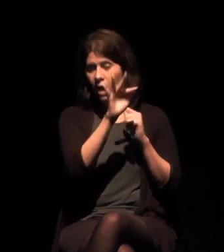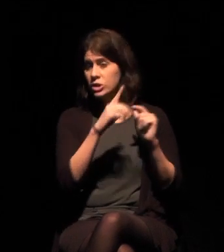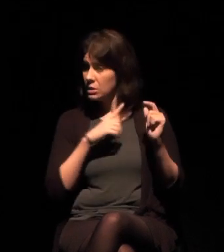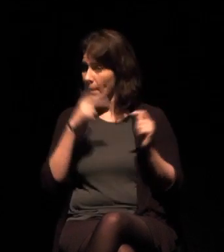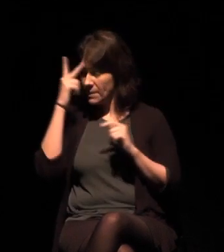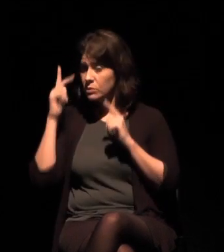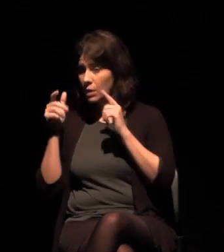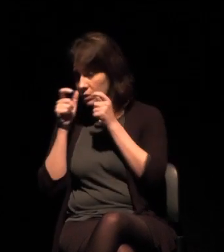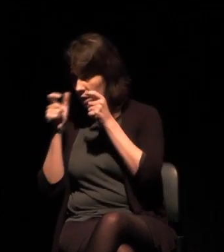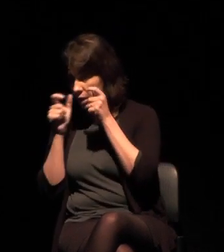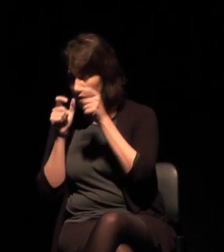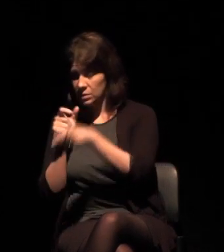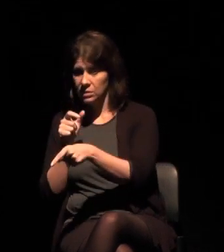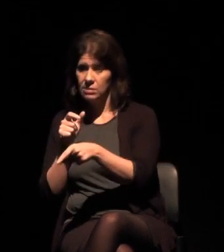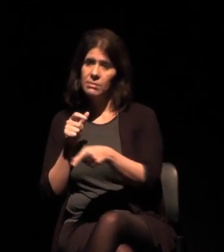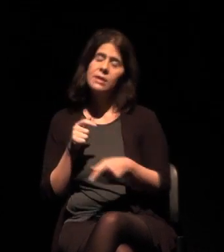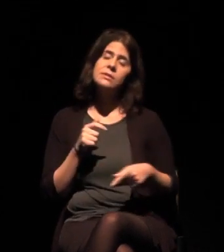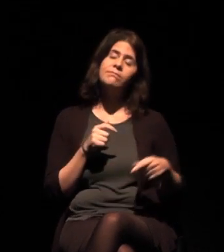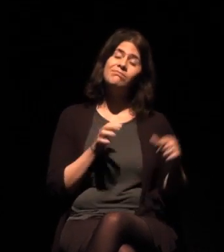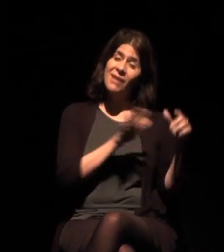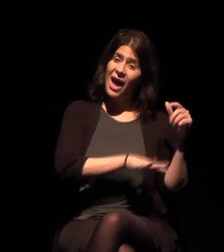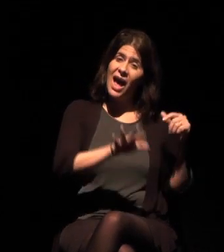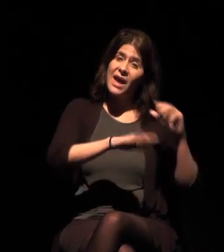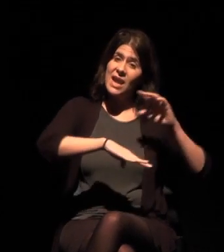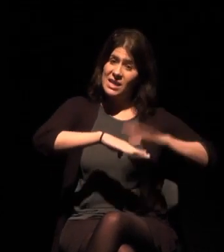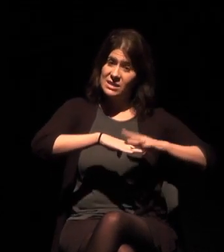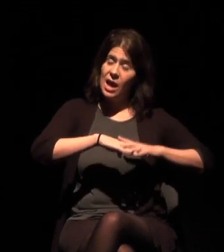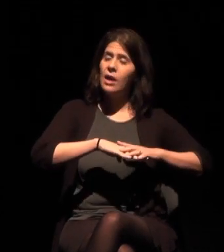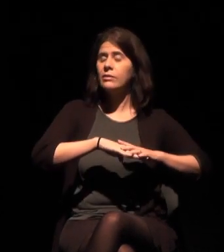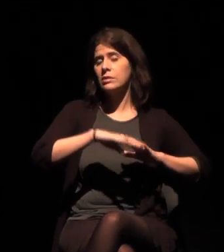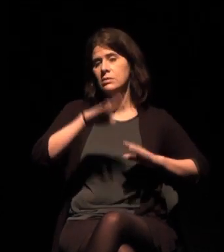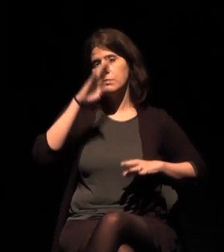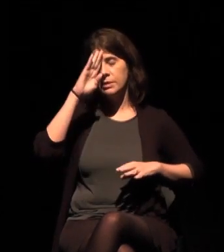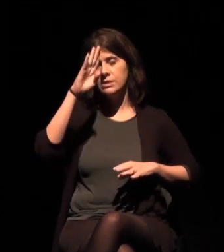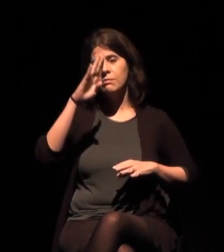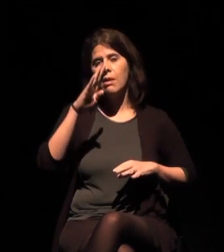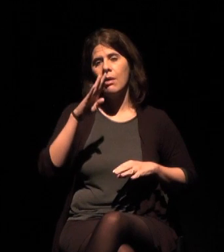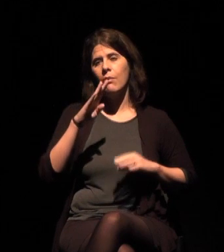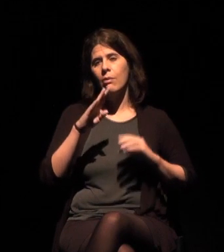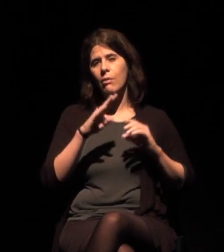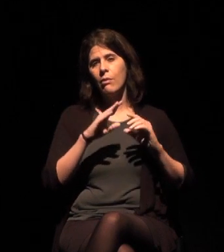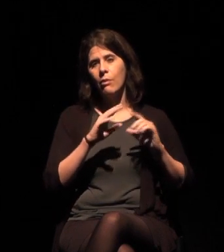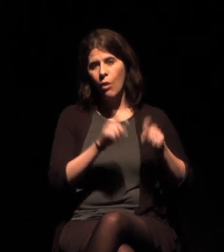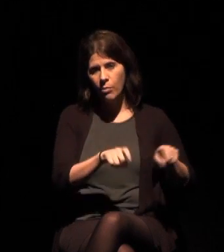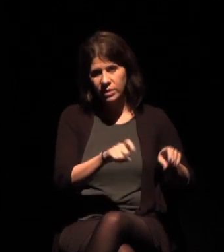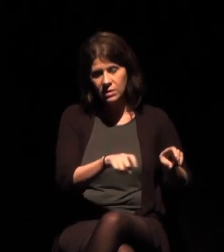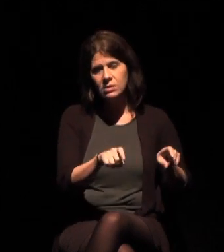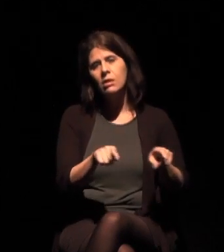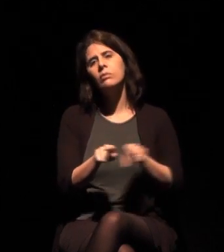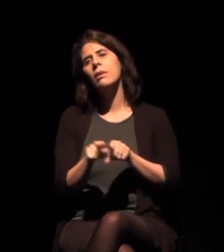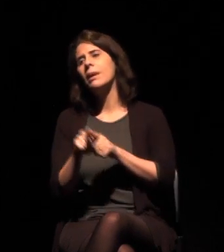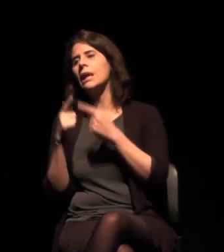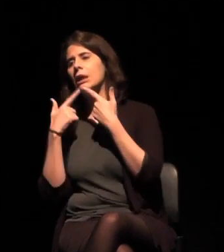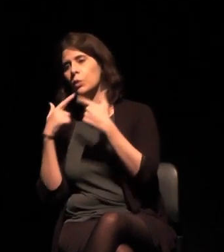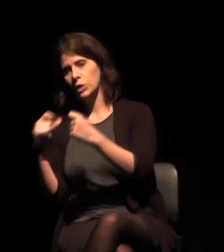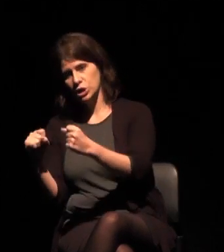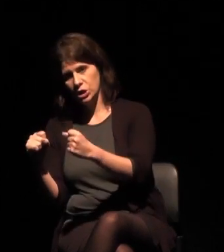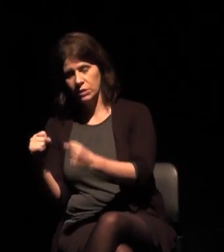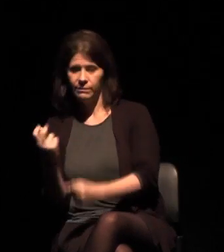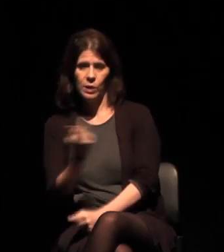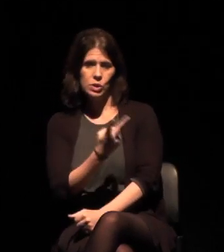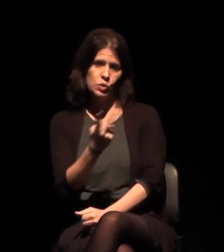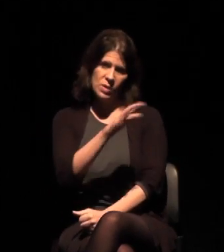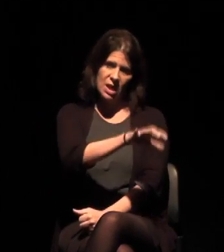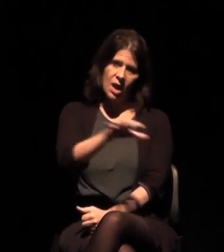entre o pessoal de exatos especificamente pessoal da computação e a fenache na área de lingüística é